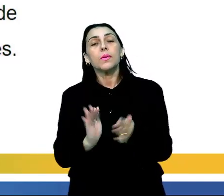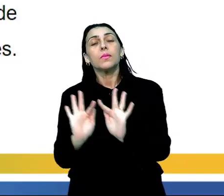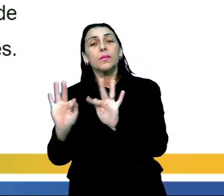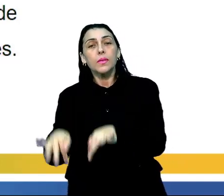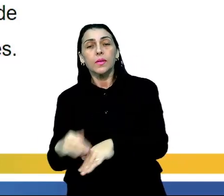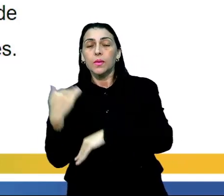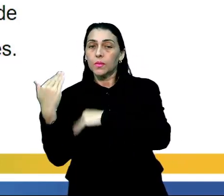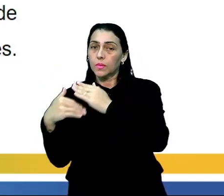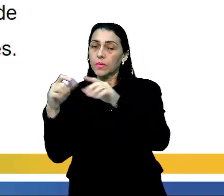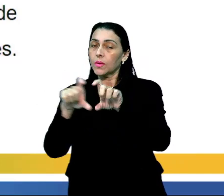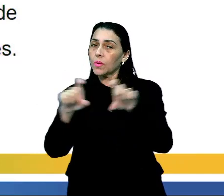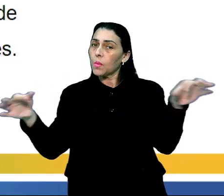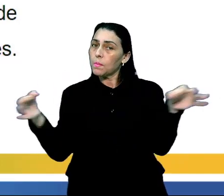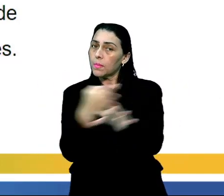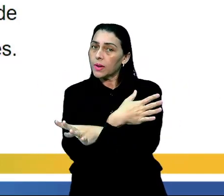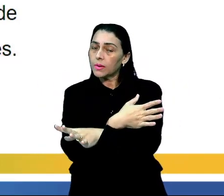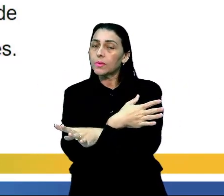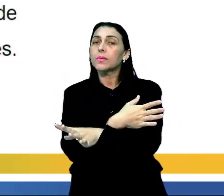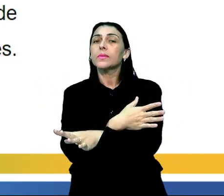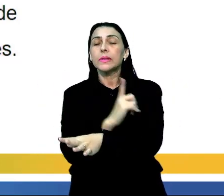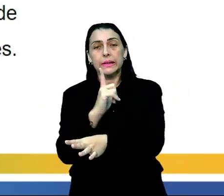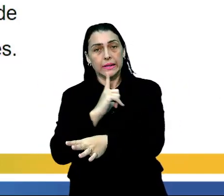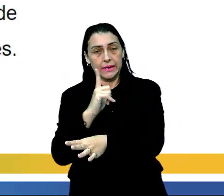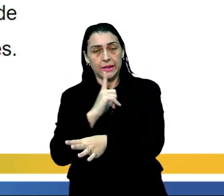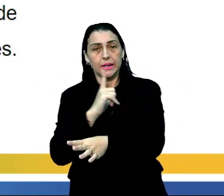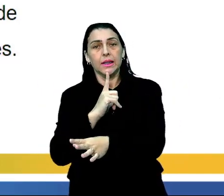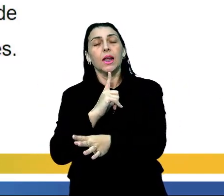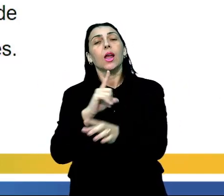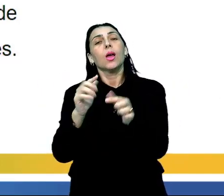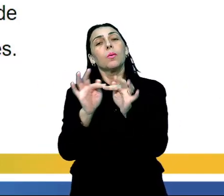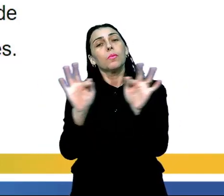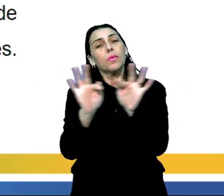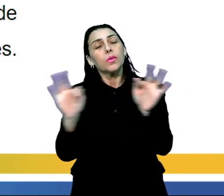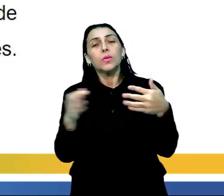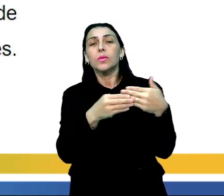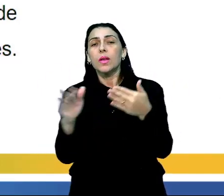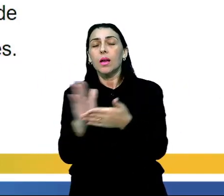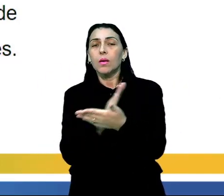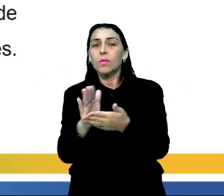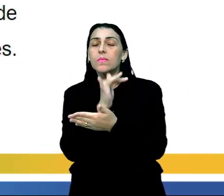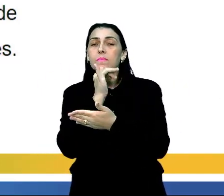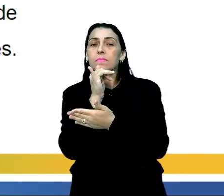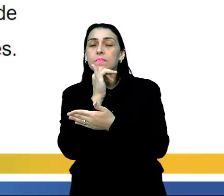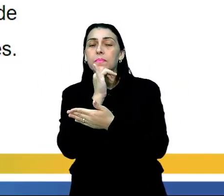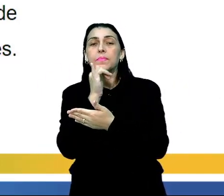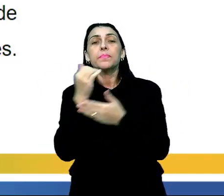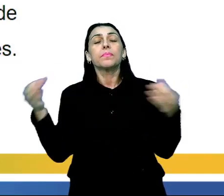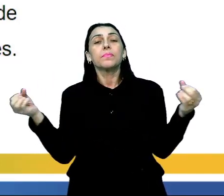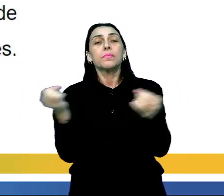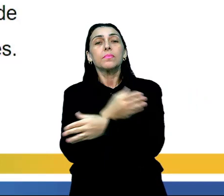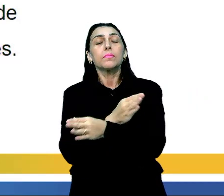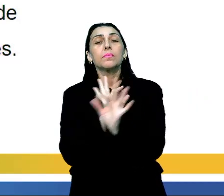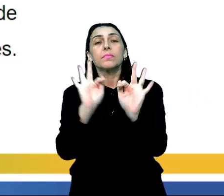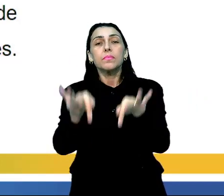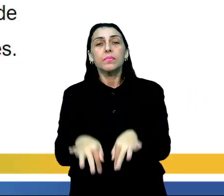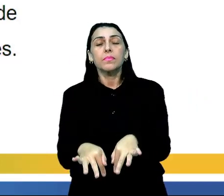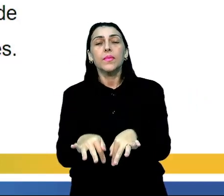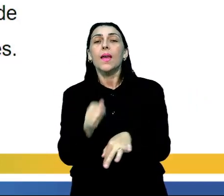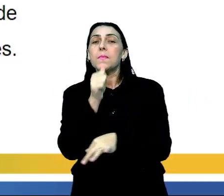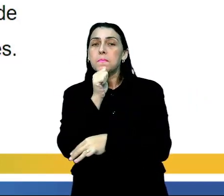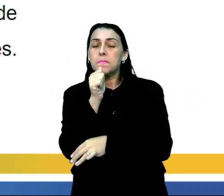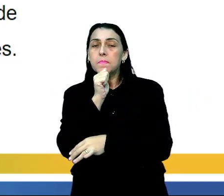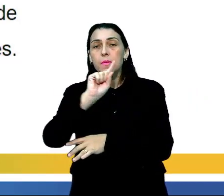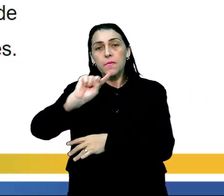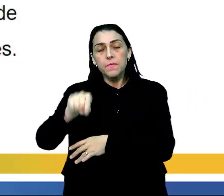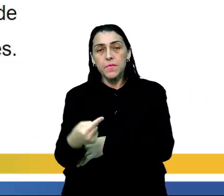desenvolvimento, o parágrafo está completíssimo. Nós temos tópico frasal, nós trouxemos alguns exemplos e nós concluímos no final. Ainda